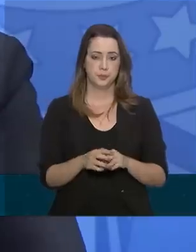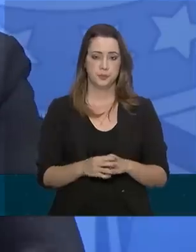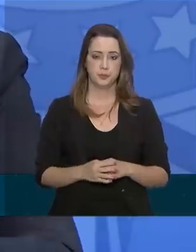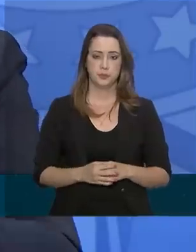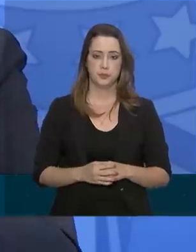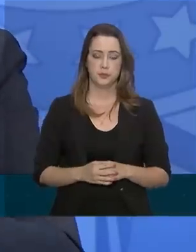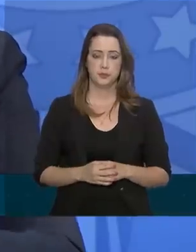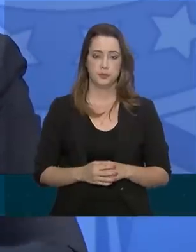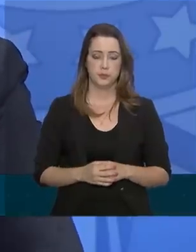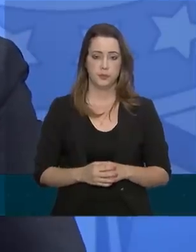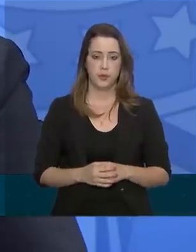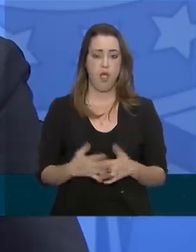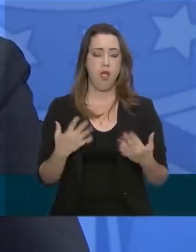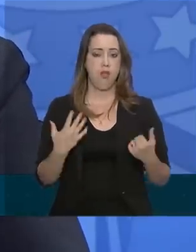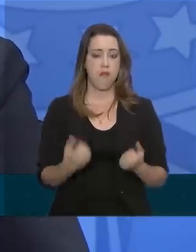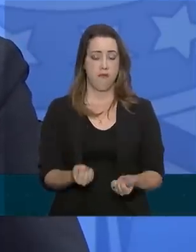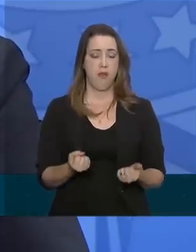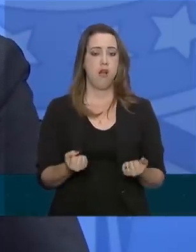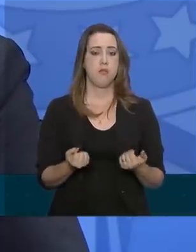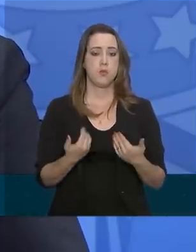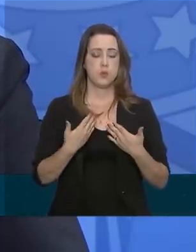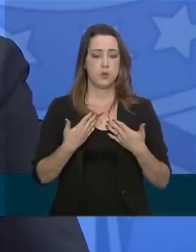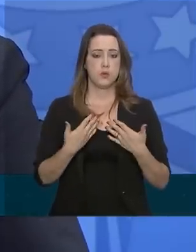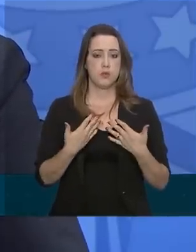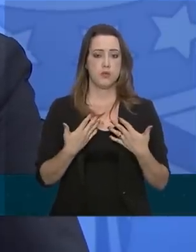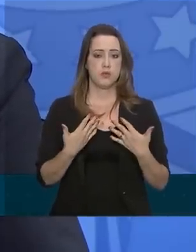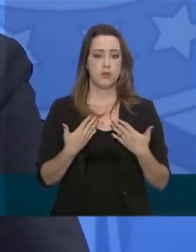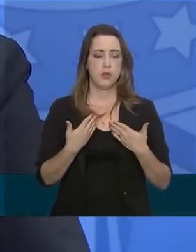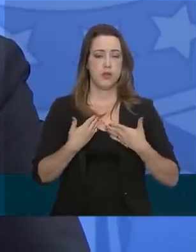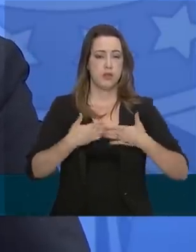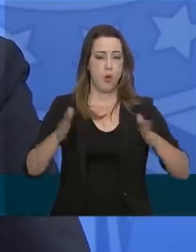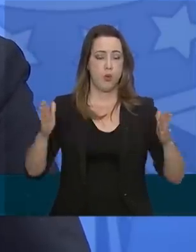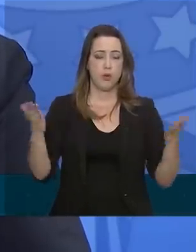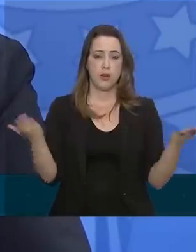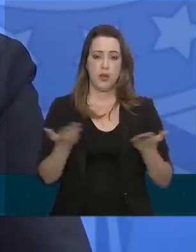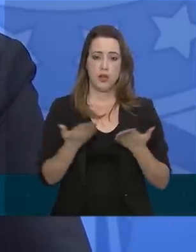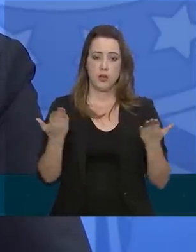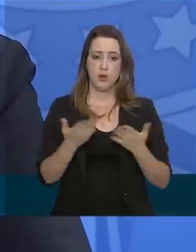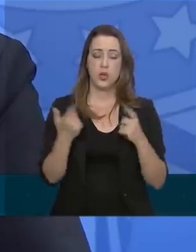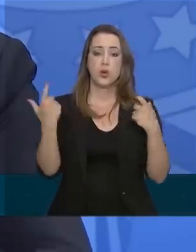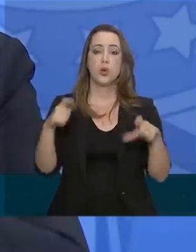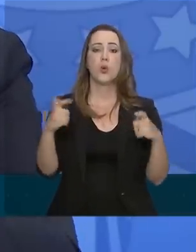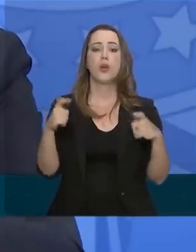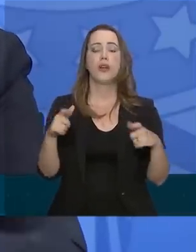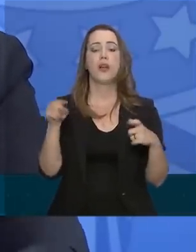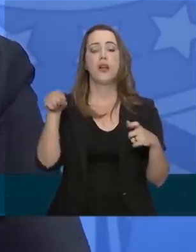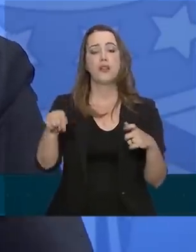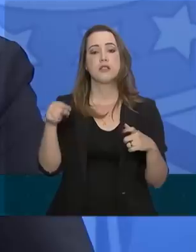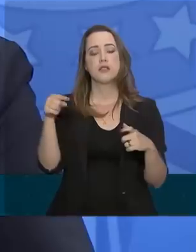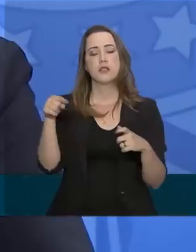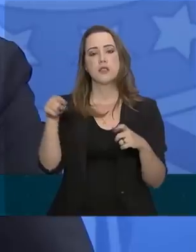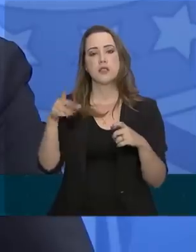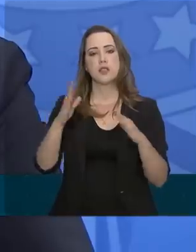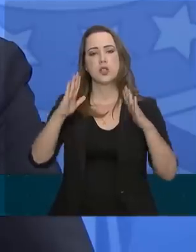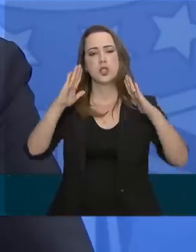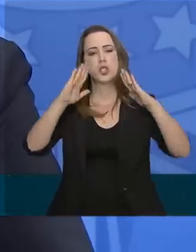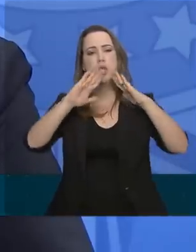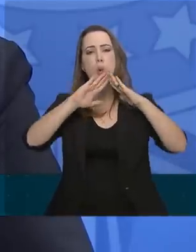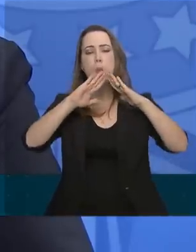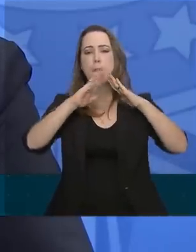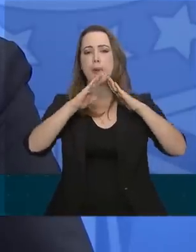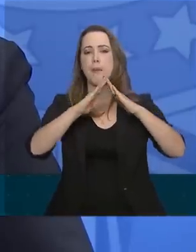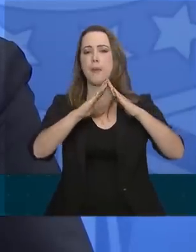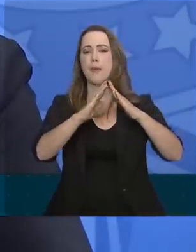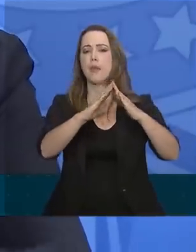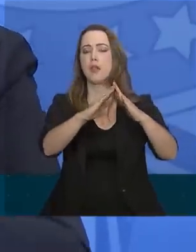uma verdadeira fazenda sobradinho de energia solar em cima de placa